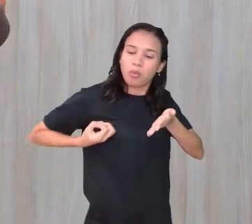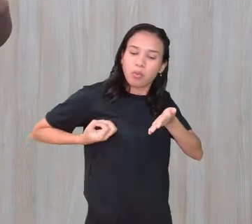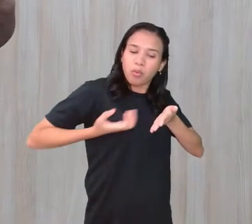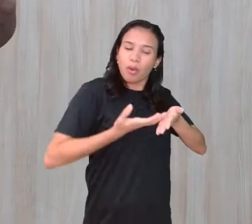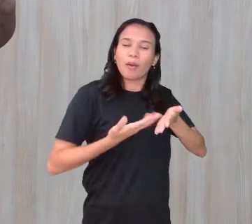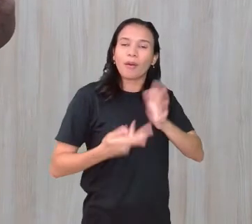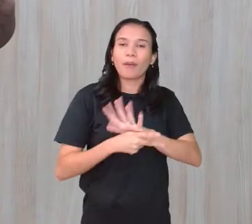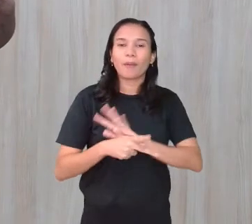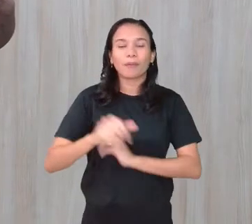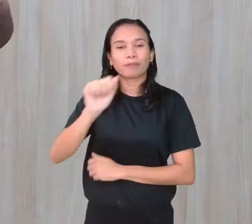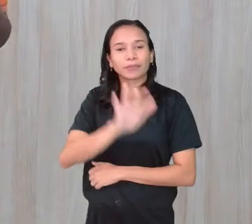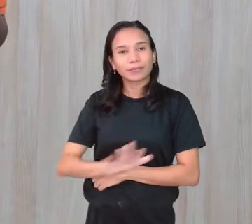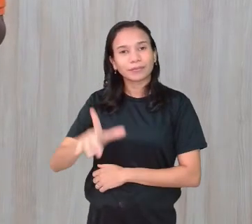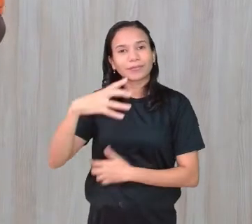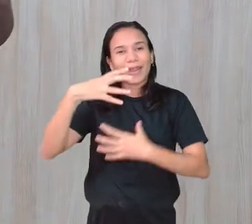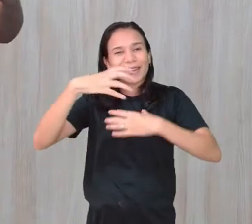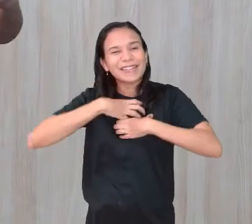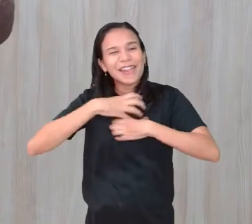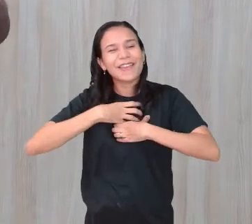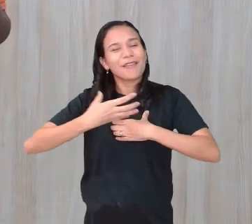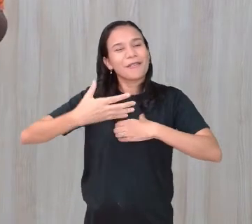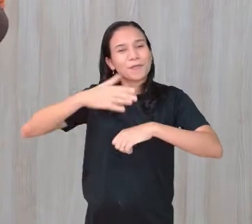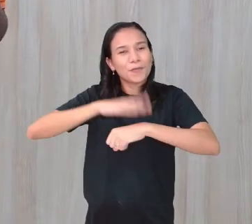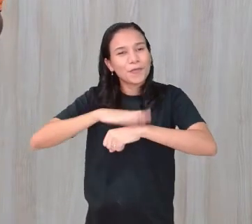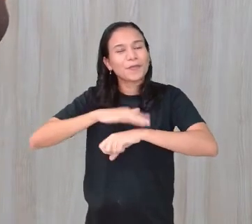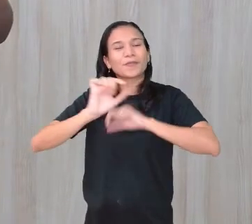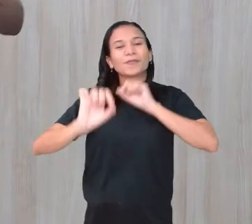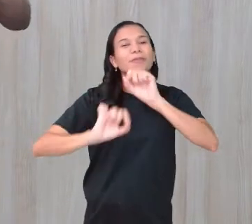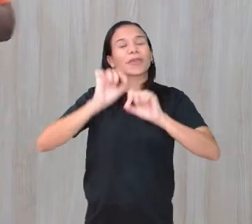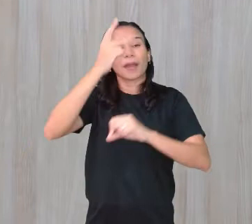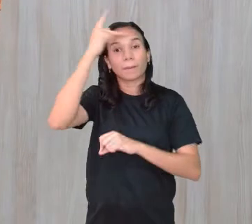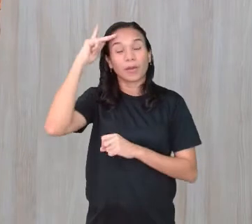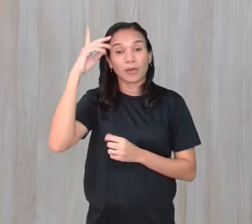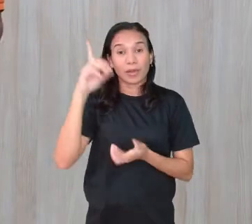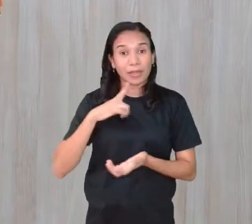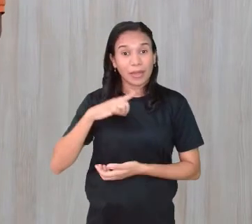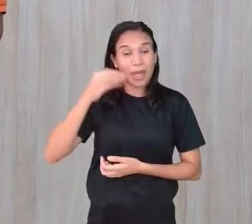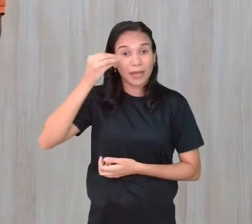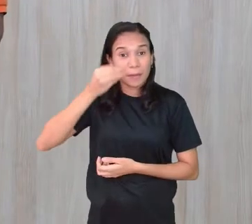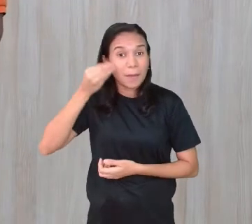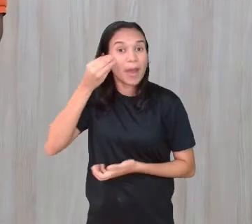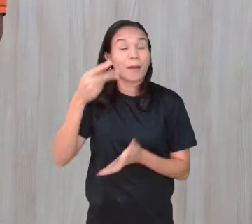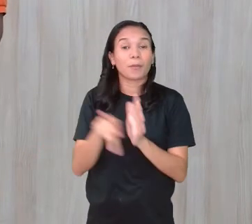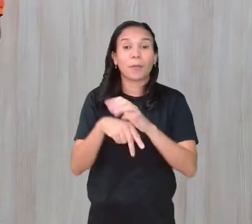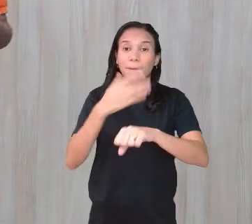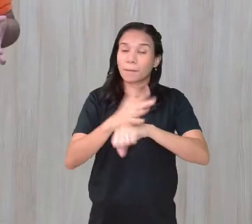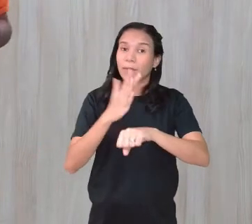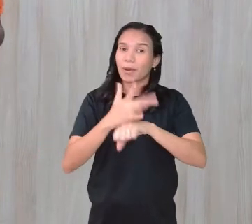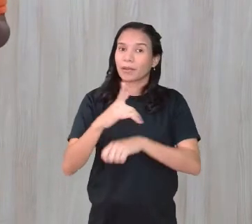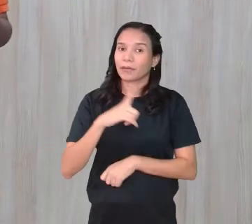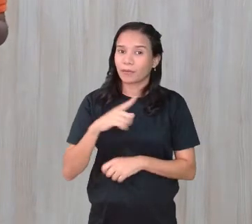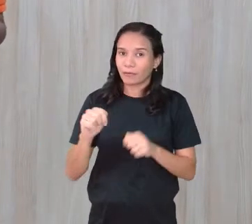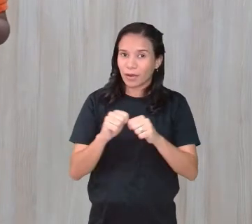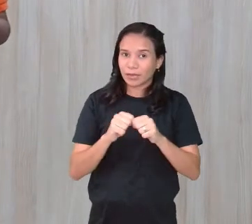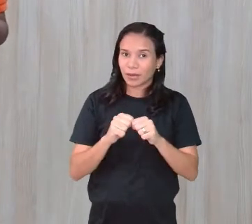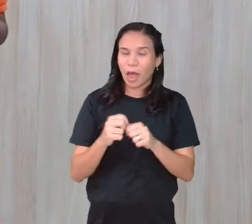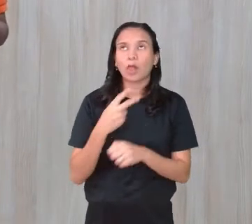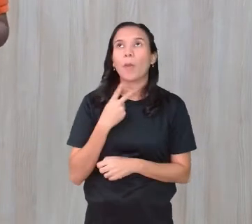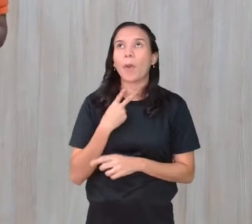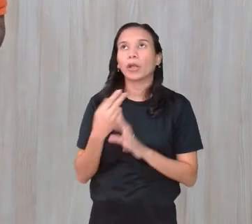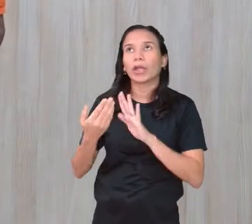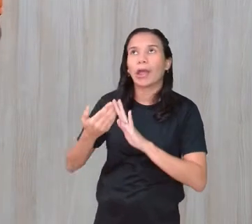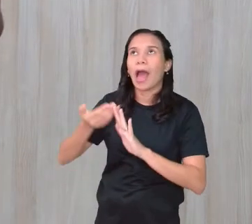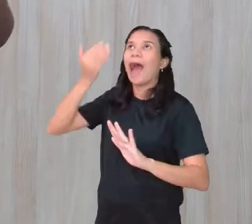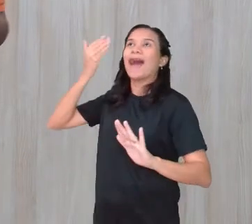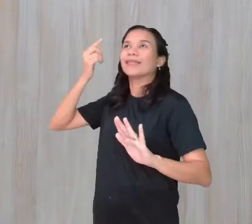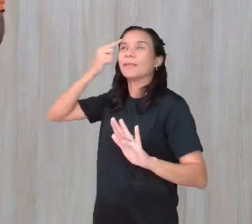para esse sentimento momentâneo, que é quando você está experienciando aquilo que você está fazendo, que não pode ser criado previamente, né?